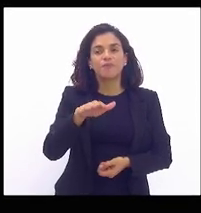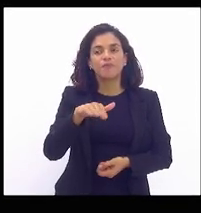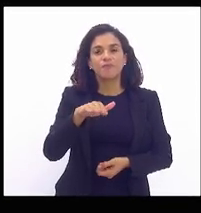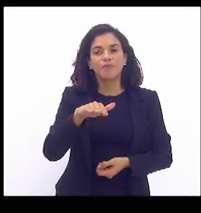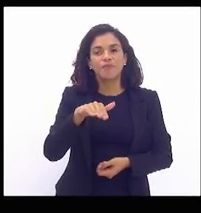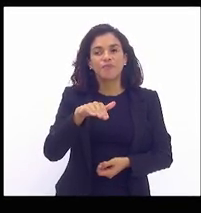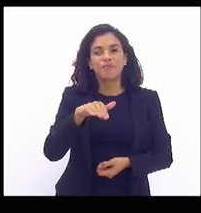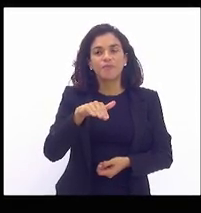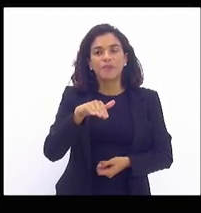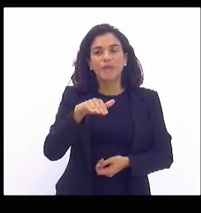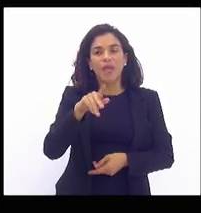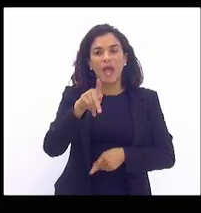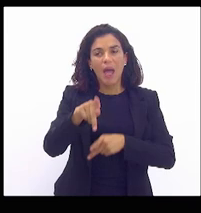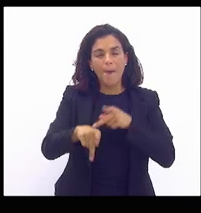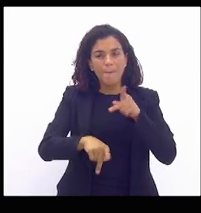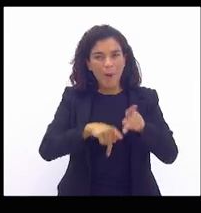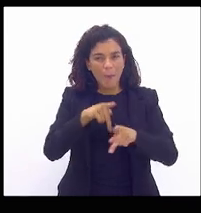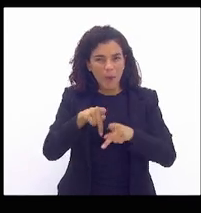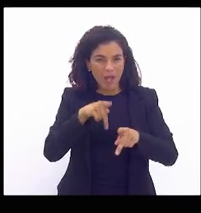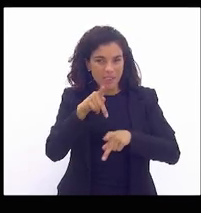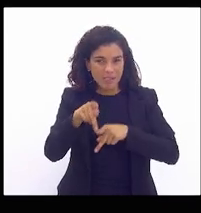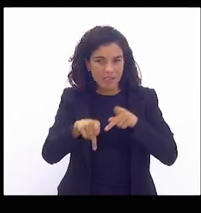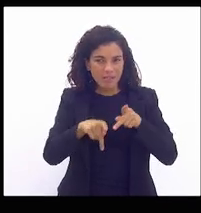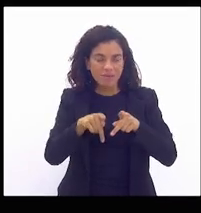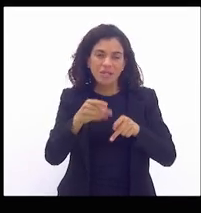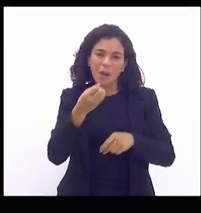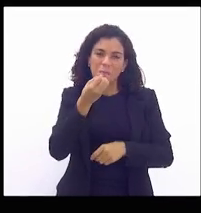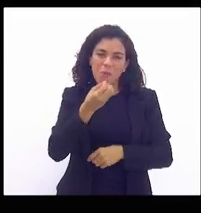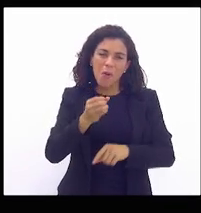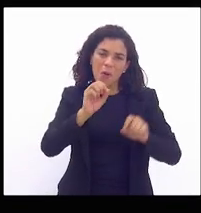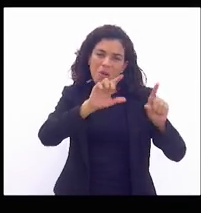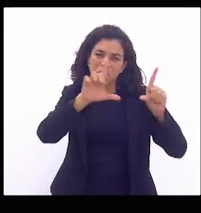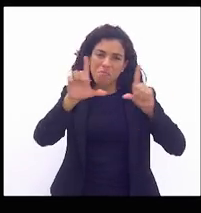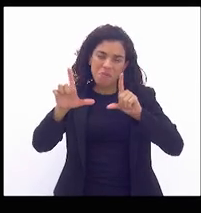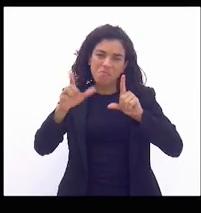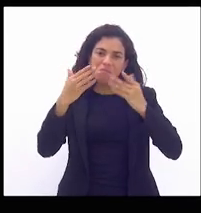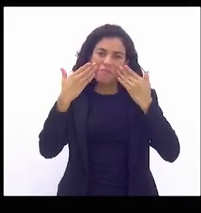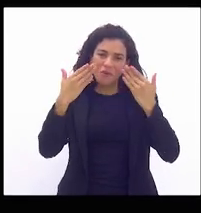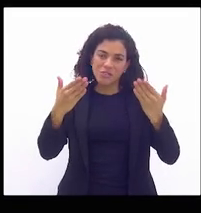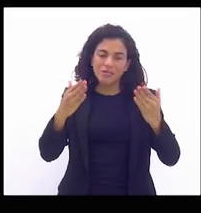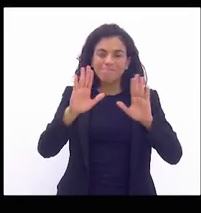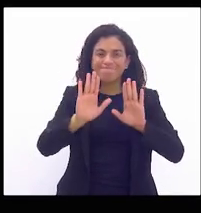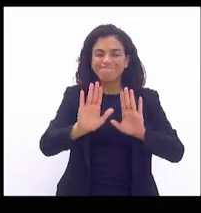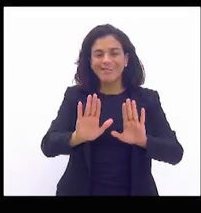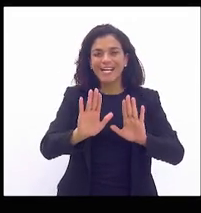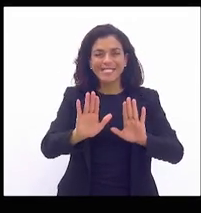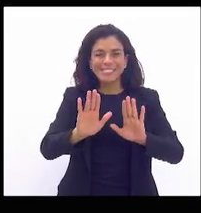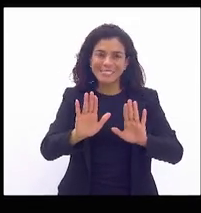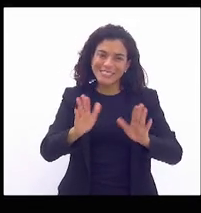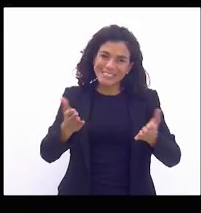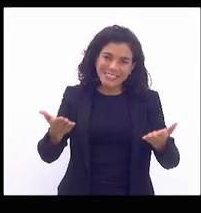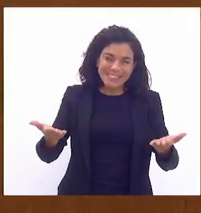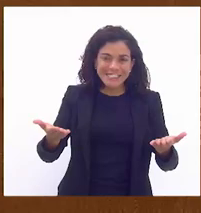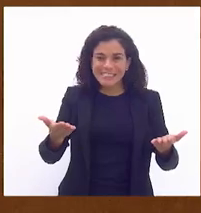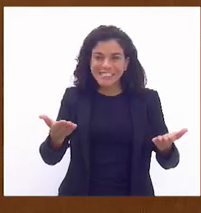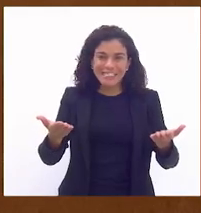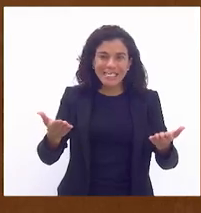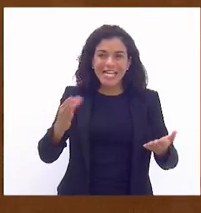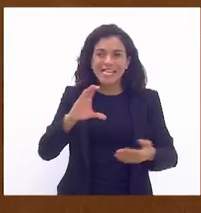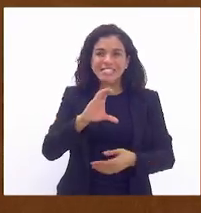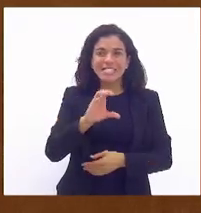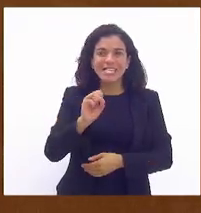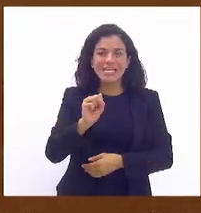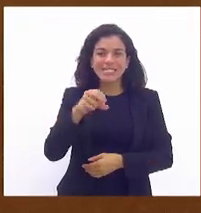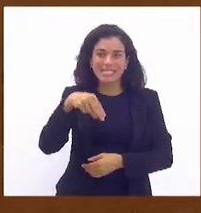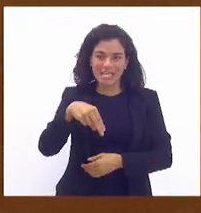população, estou vendo ali que você está com muita boa vontade para poder fazer a apresentação, mas se puder resumir, o que a CSN está